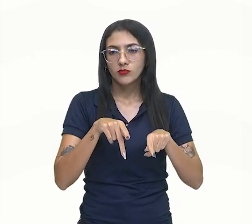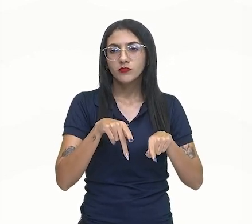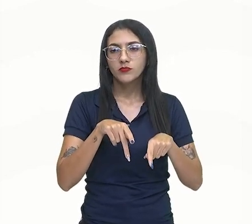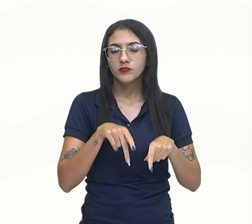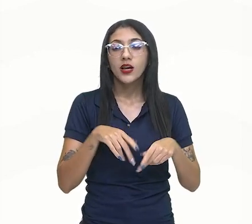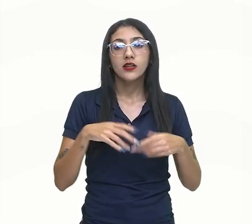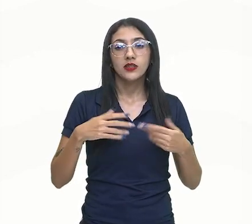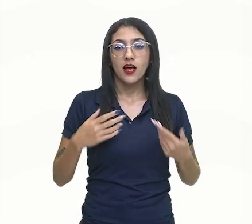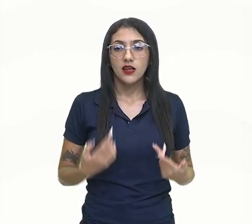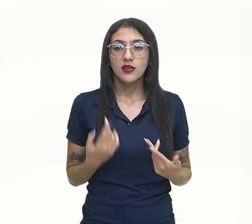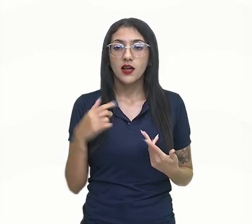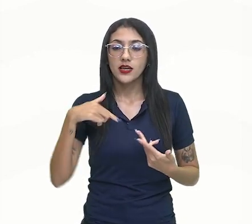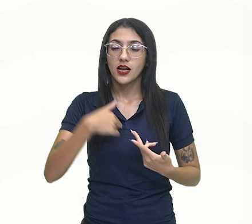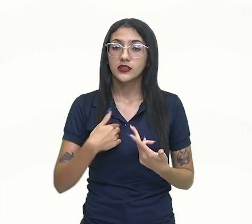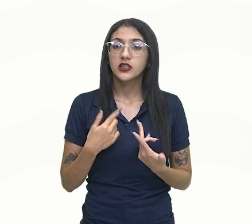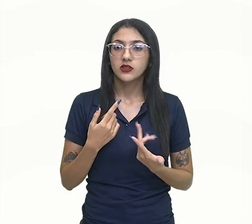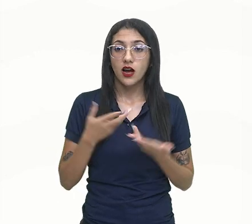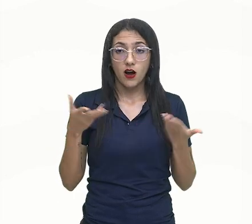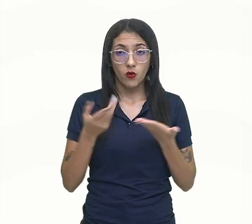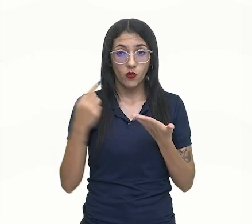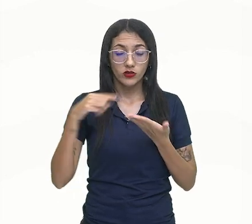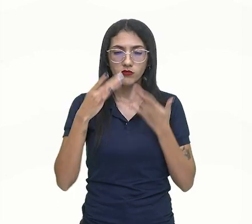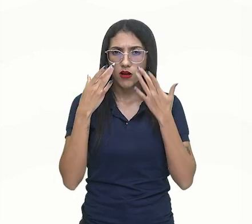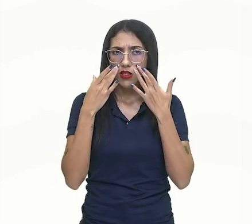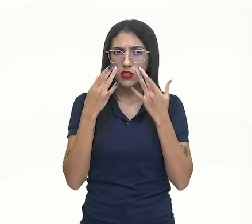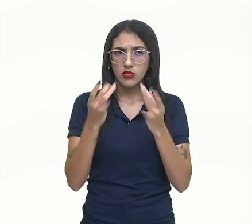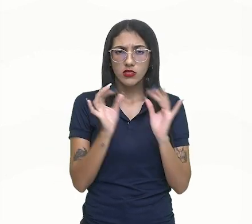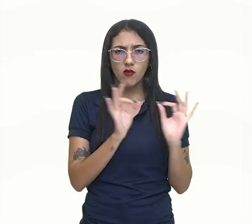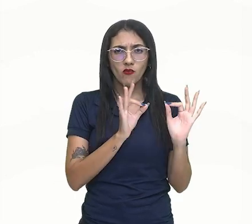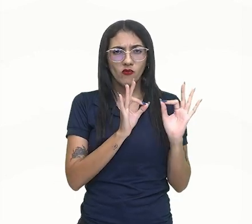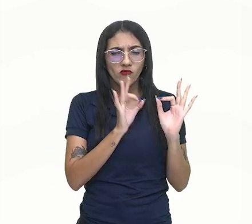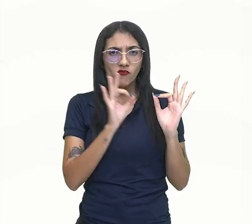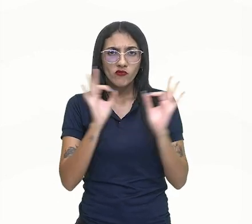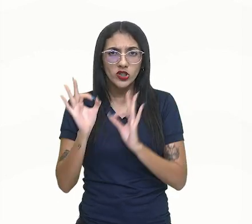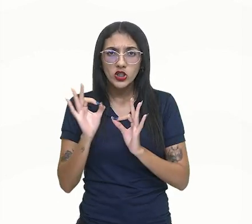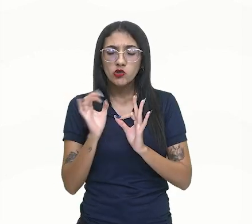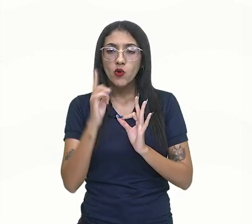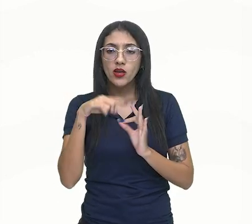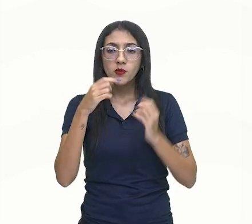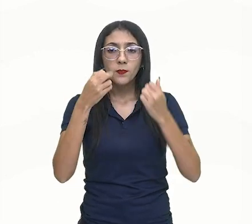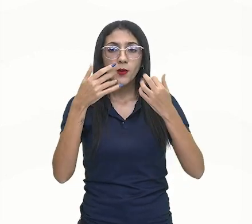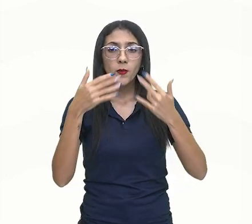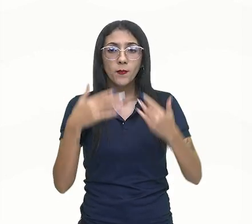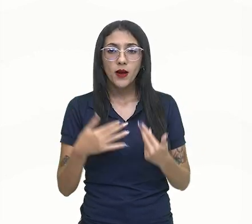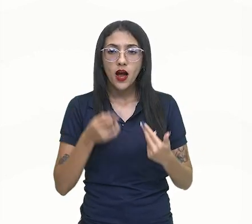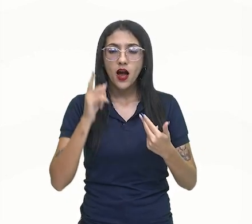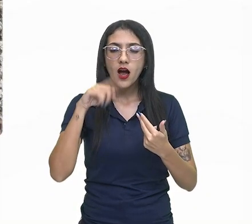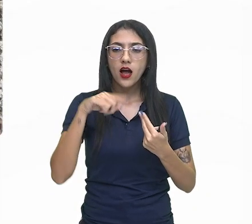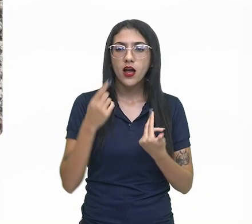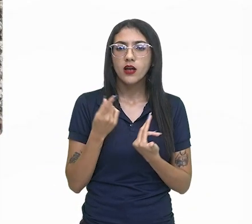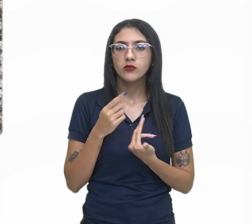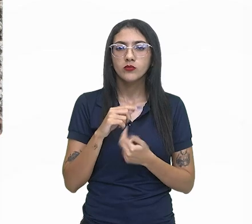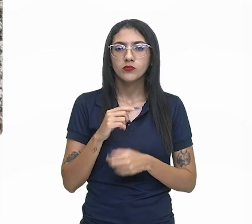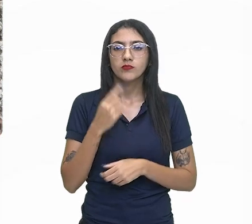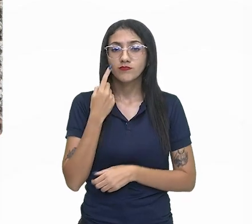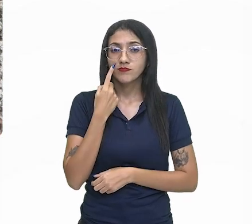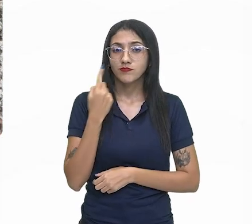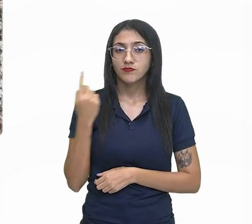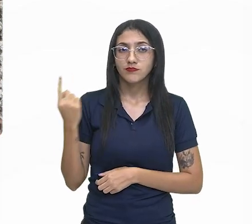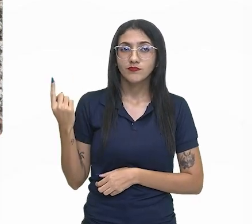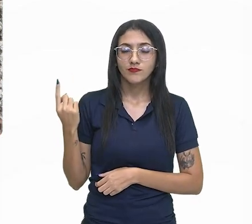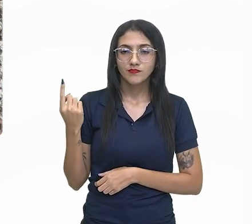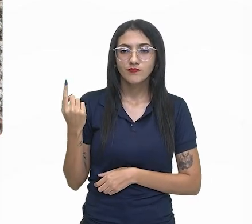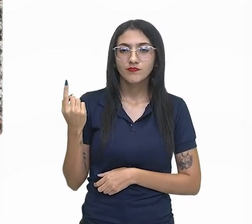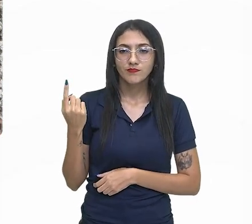nós vamos ter um vídeo agora que vai falar um pouco sobre a mariposa de Biston